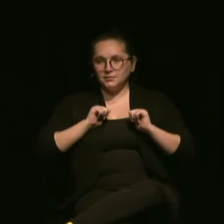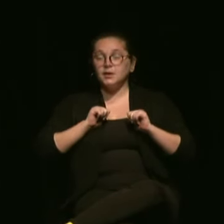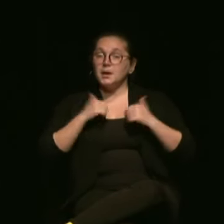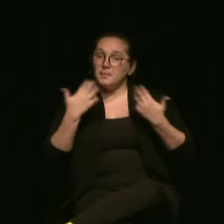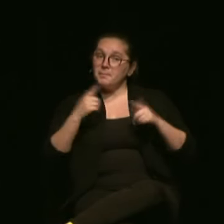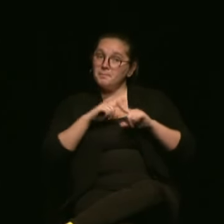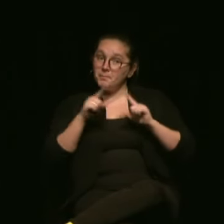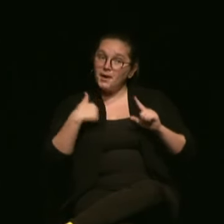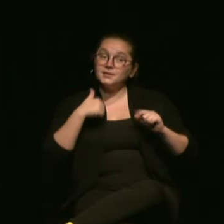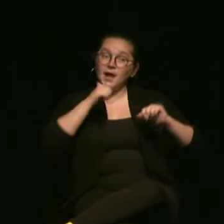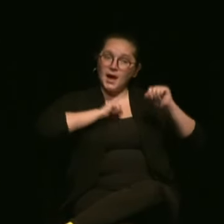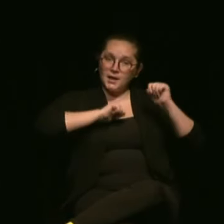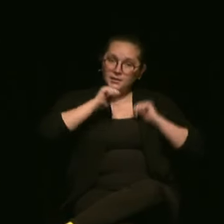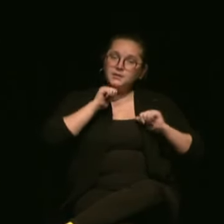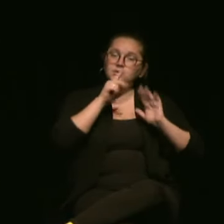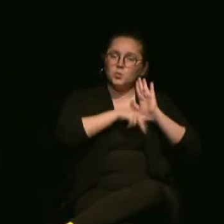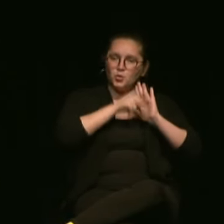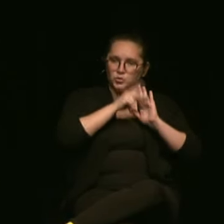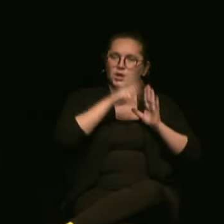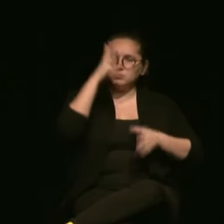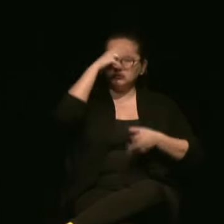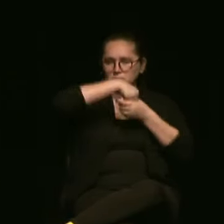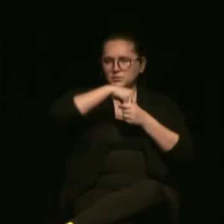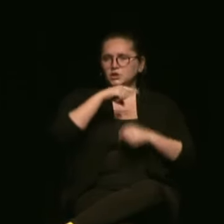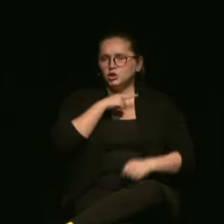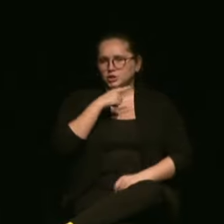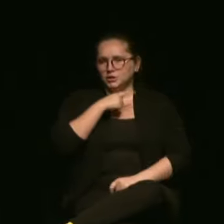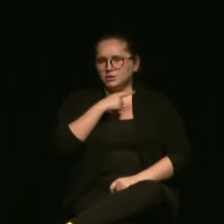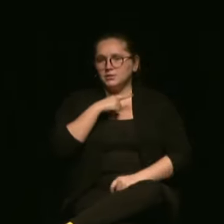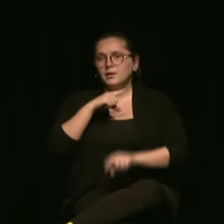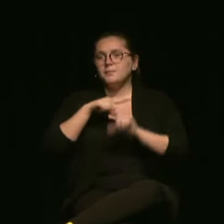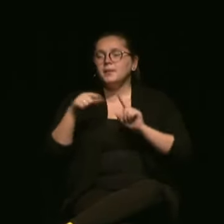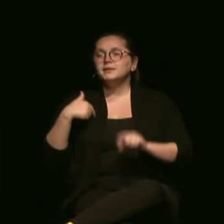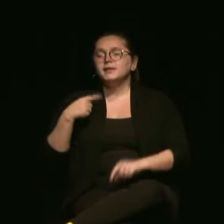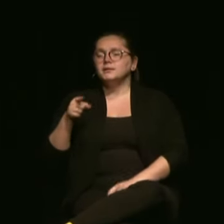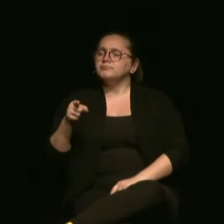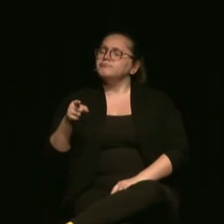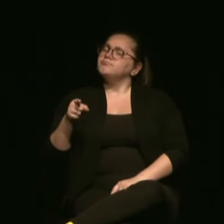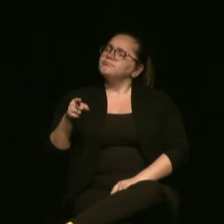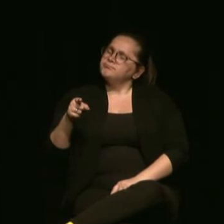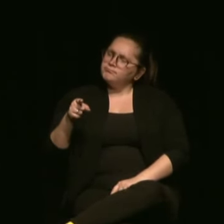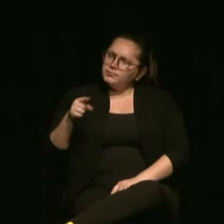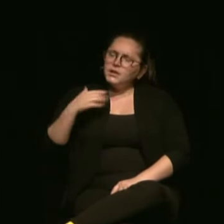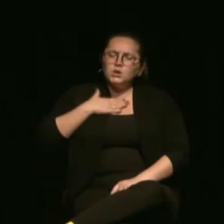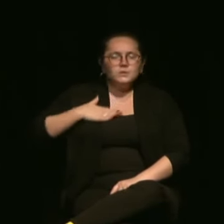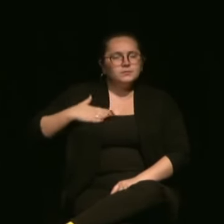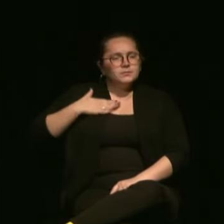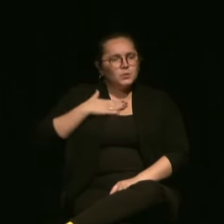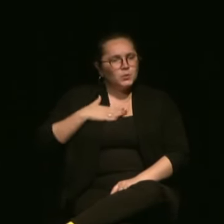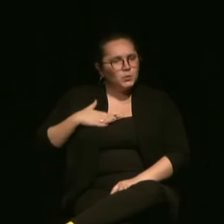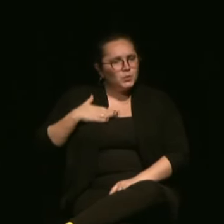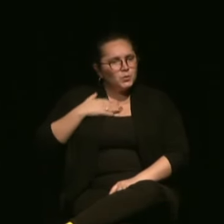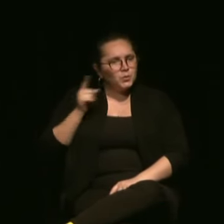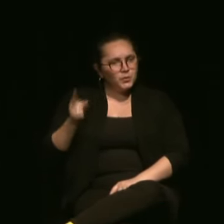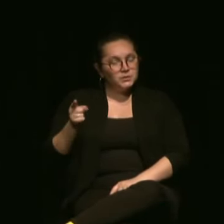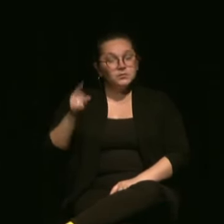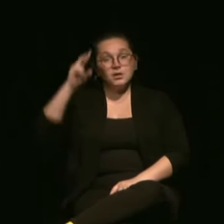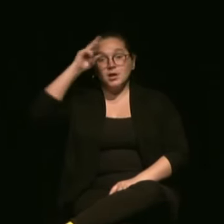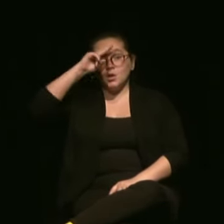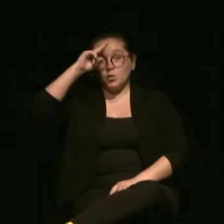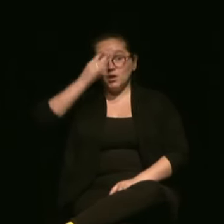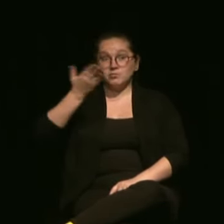atriz fizesse parte do projeto, ele montou e ele ficou satisfeito com isso. E eu me lembro de uma conversa